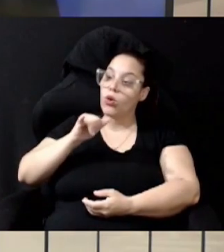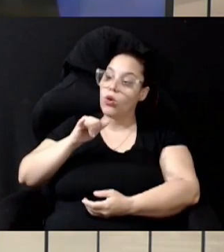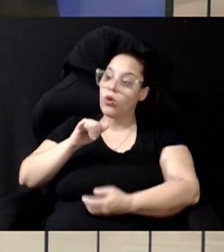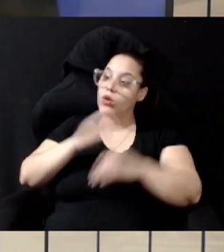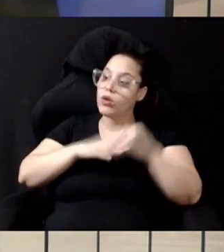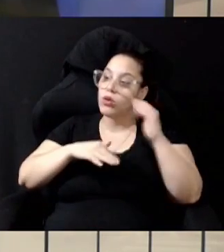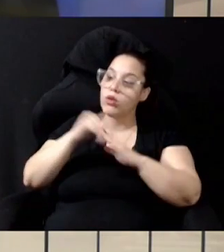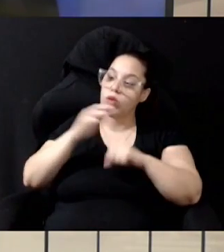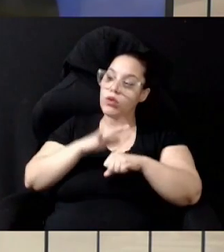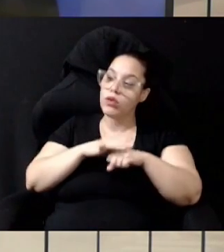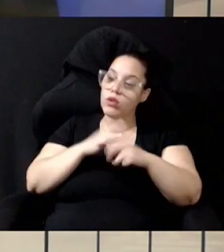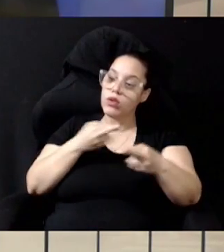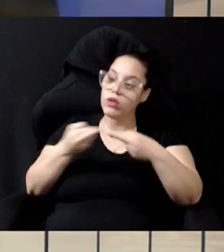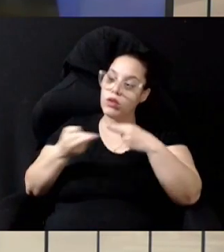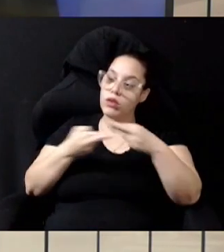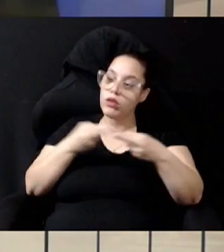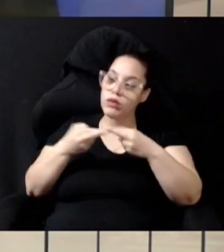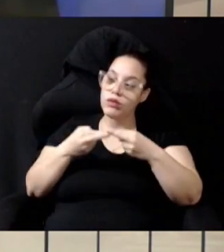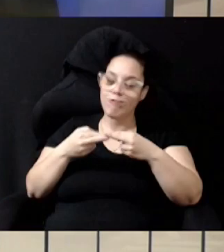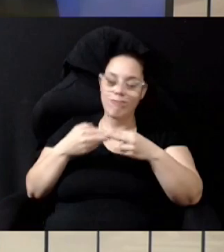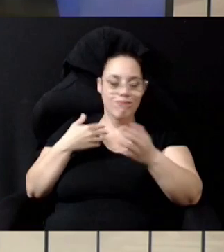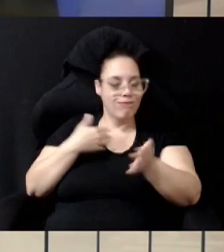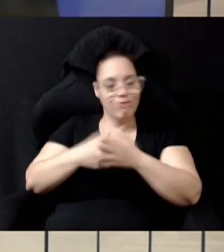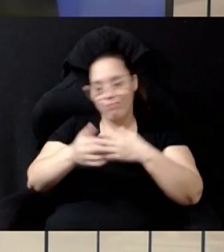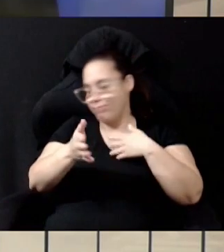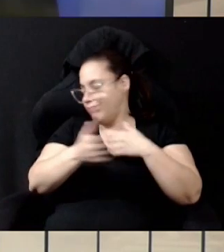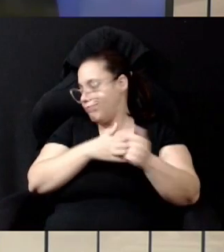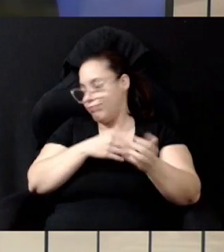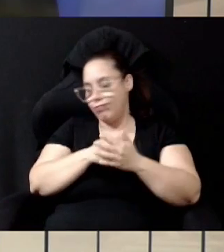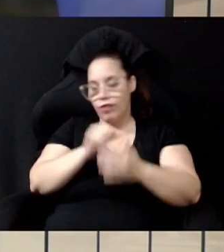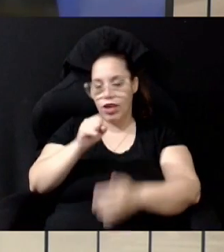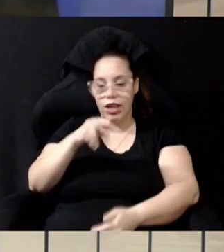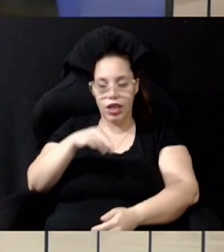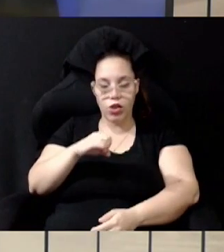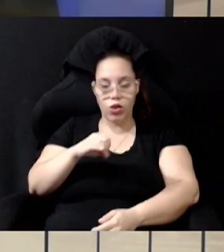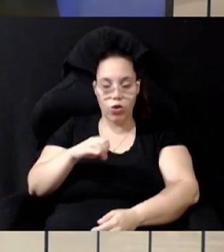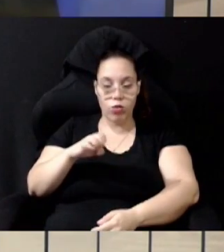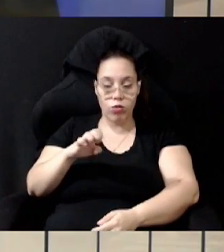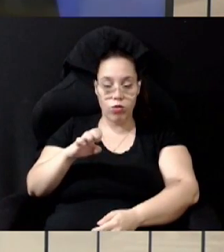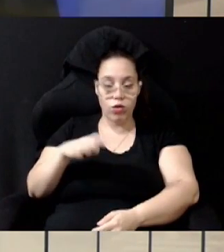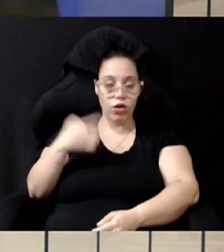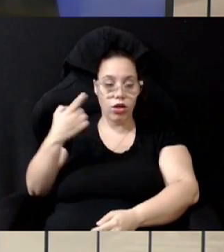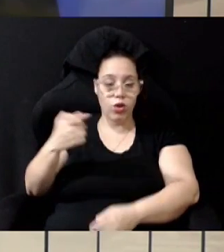relacionadas também, porque não adianta tratar a síndrome se outras doenças estão descontroladas.